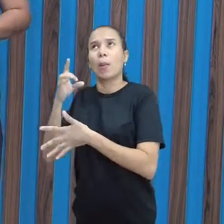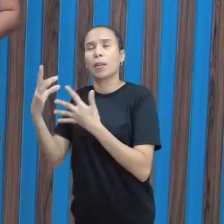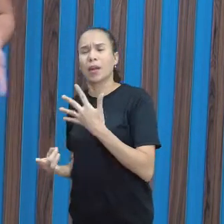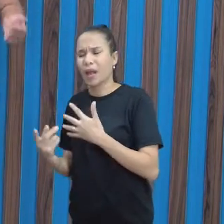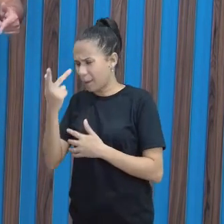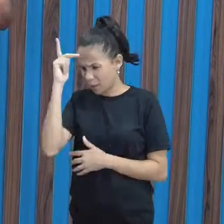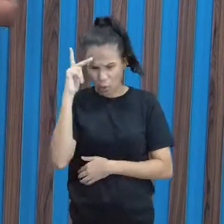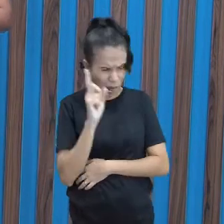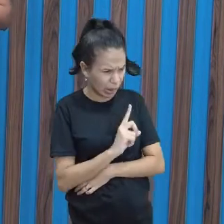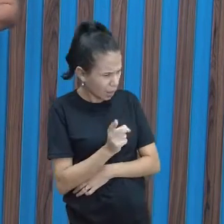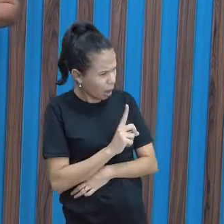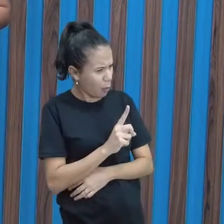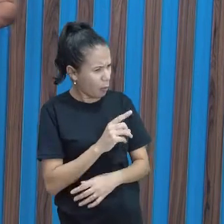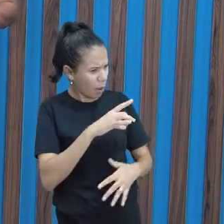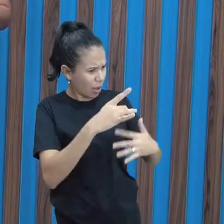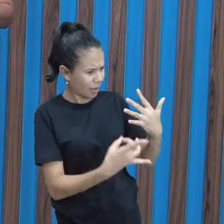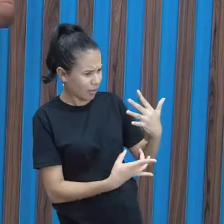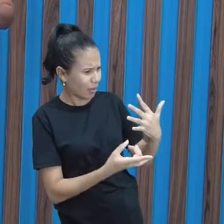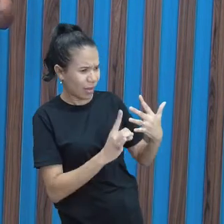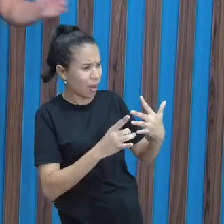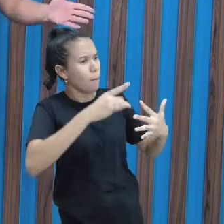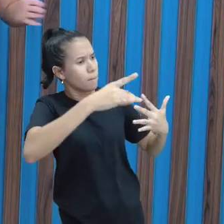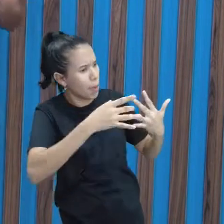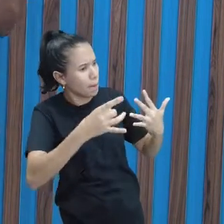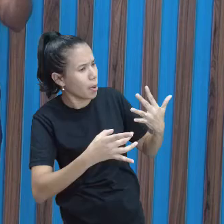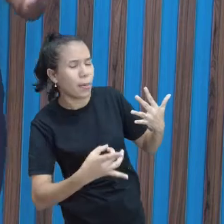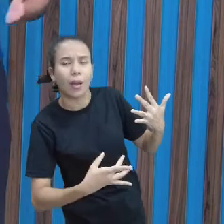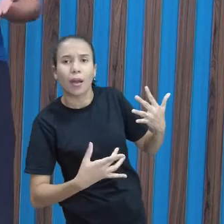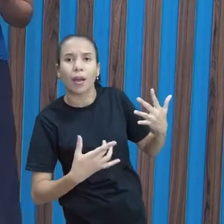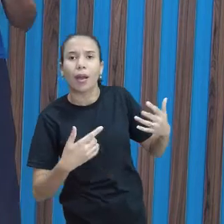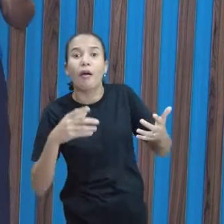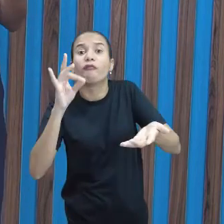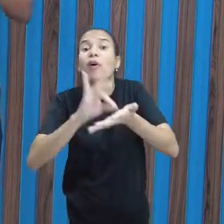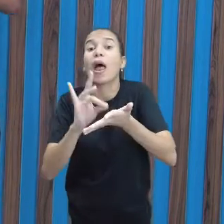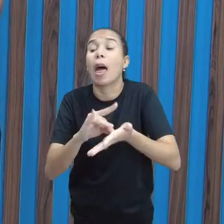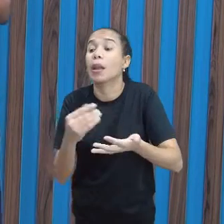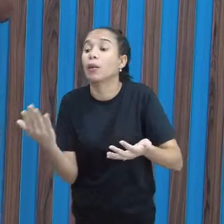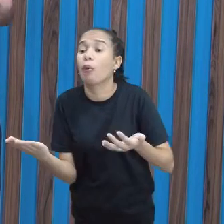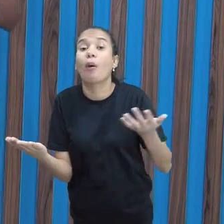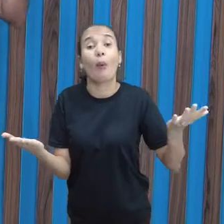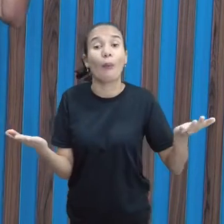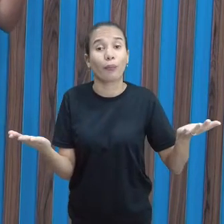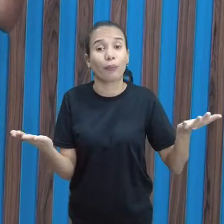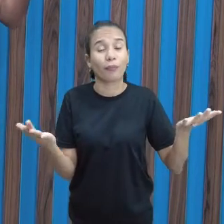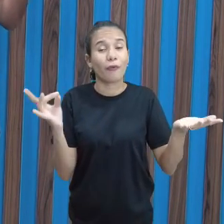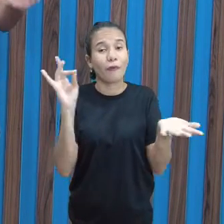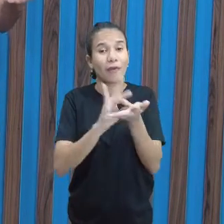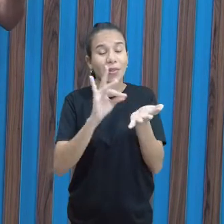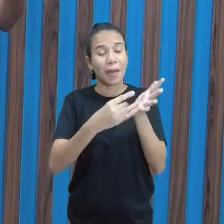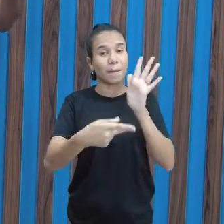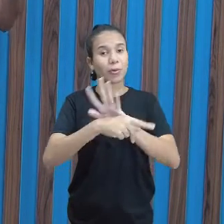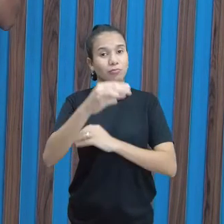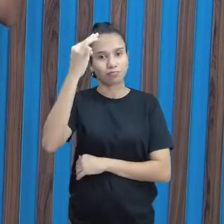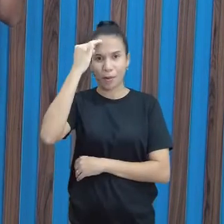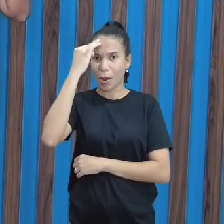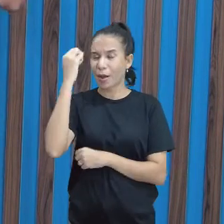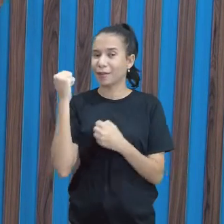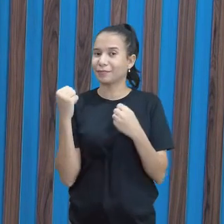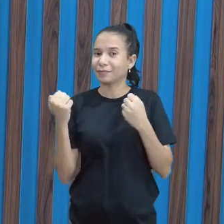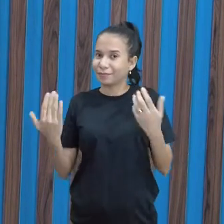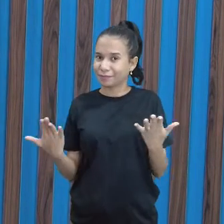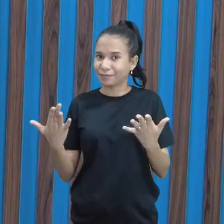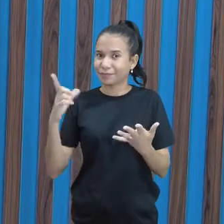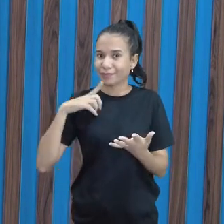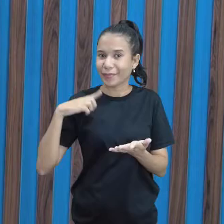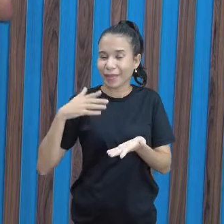outra pessoa vai dizer, não, aconteceu assim, assim, assim. Onde está a verdade aqui? Onde está a verdade nas memórias? Provavelmente